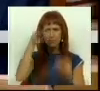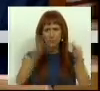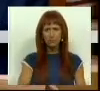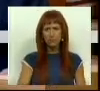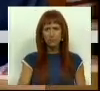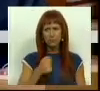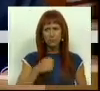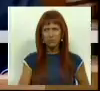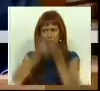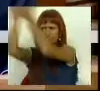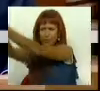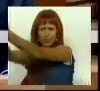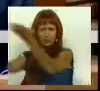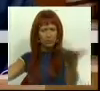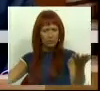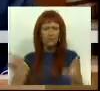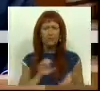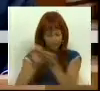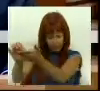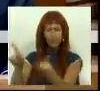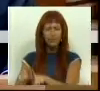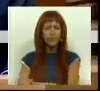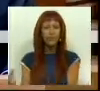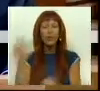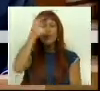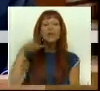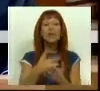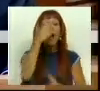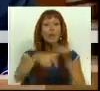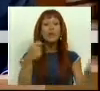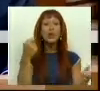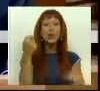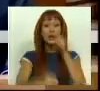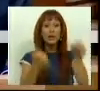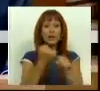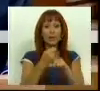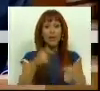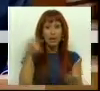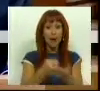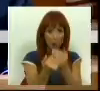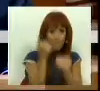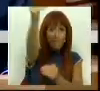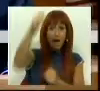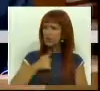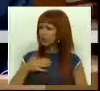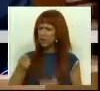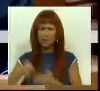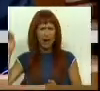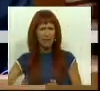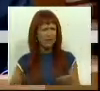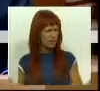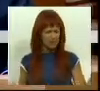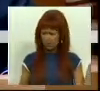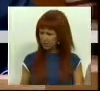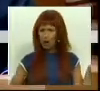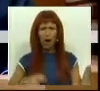redução para os patrões. Nem mais. O Governo coloca os trabalhadores a pagar mais e os patrões a pagar menos. É esta